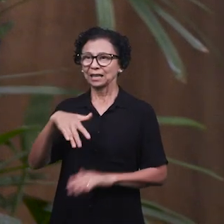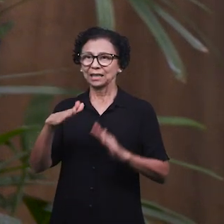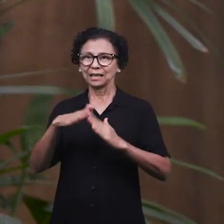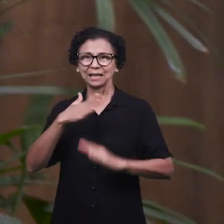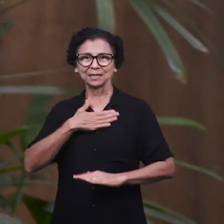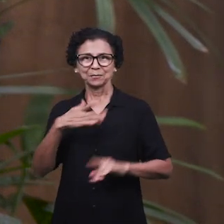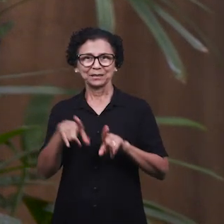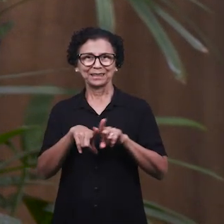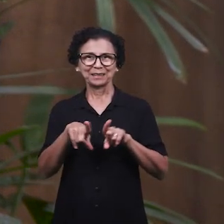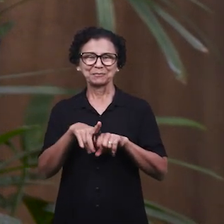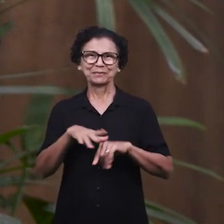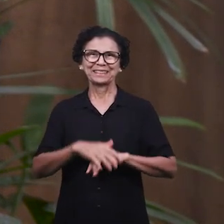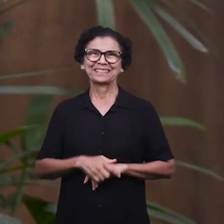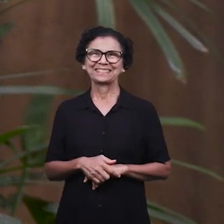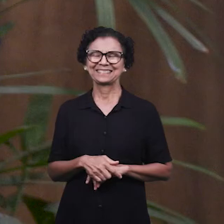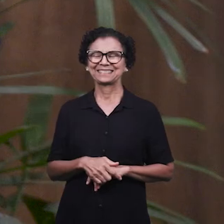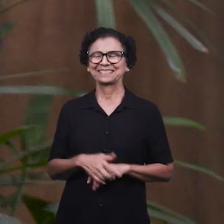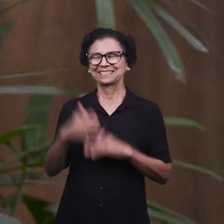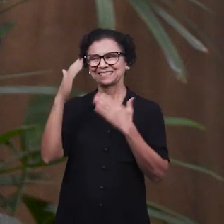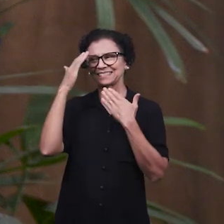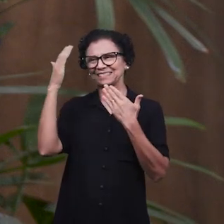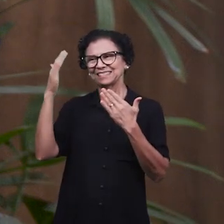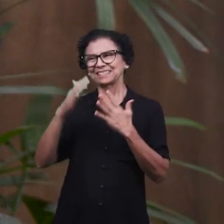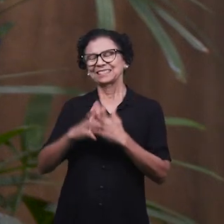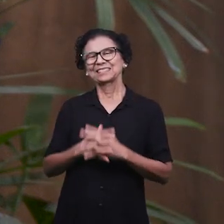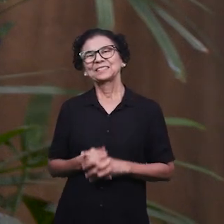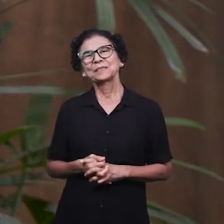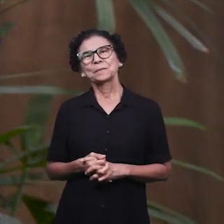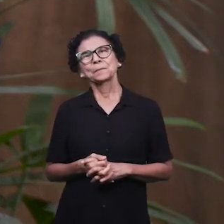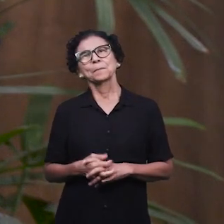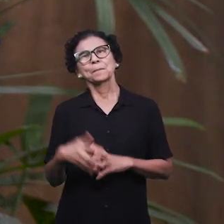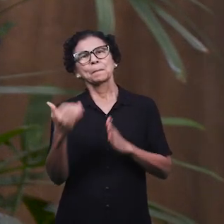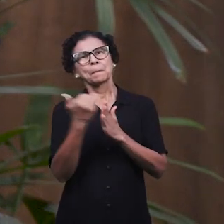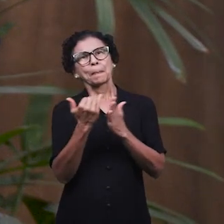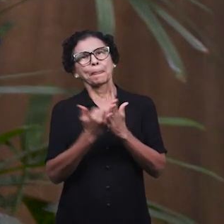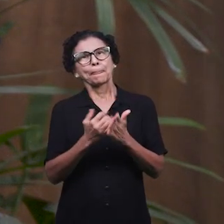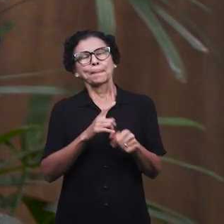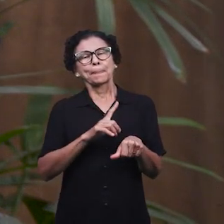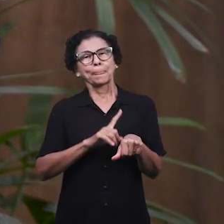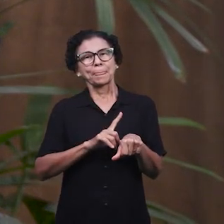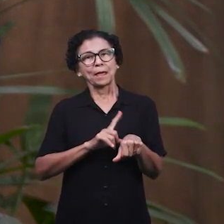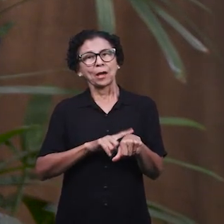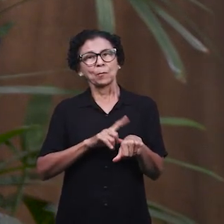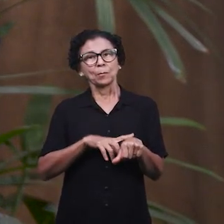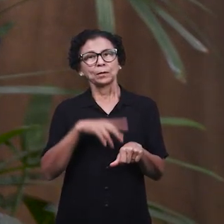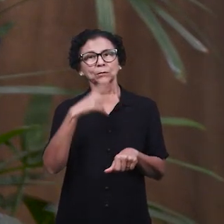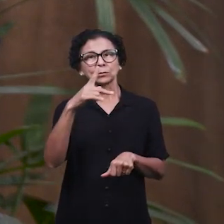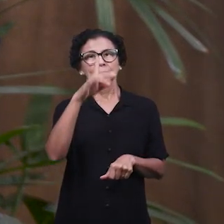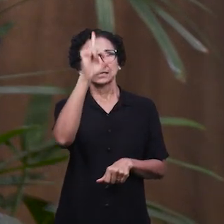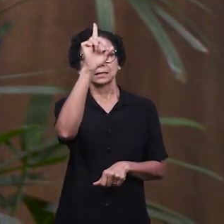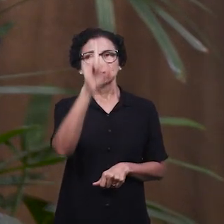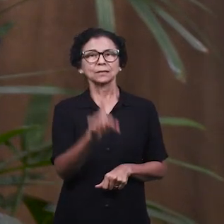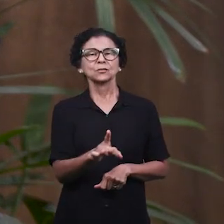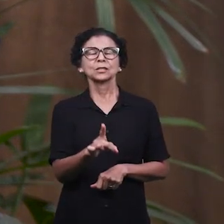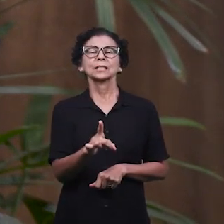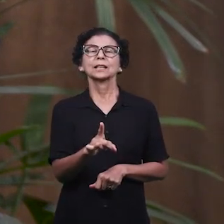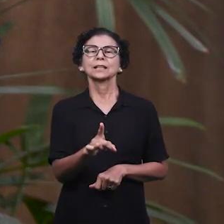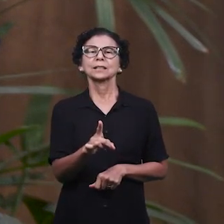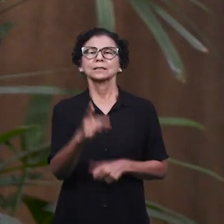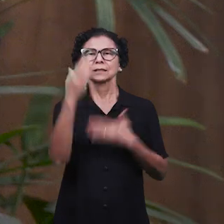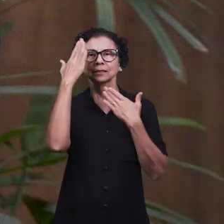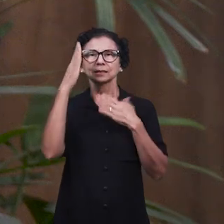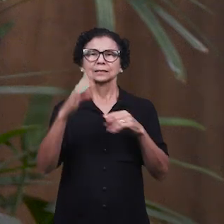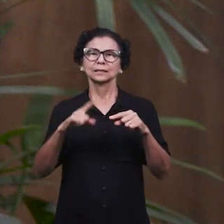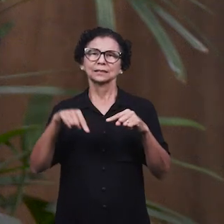casa também. Ah, perfeito. Eu que agradeço. E este foi o programa Momento do Direito. Nós agradecemos a